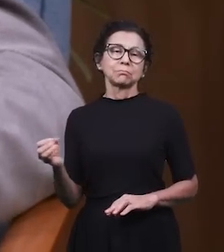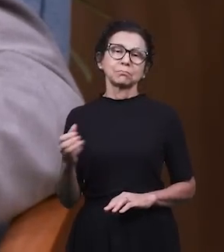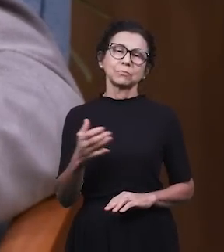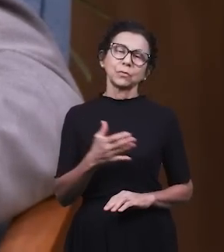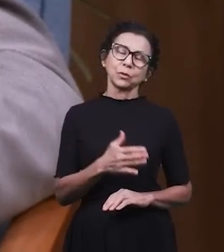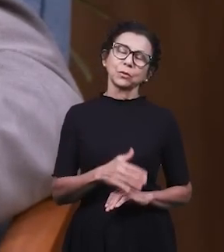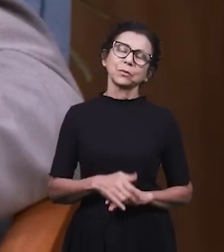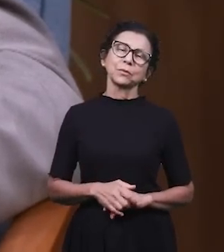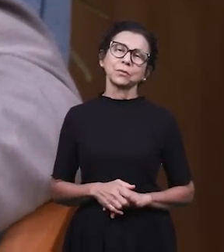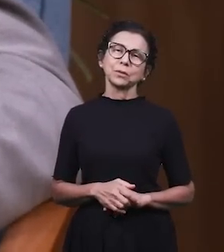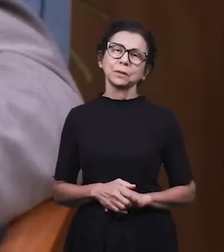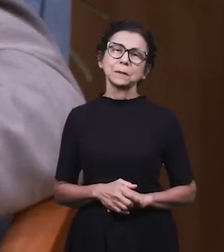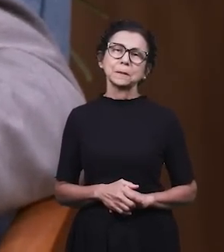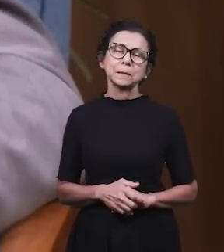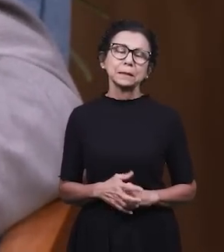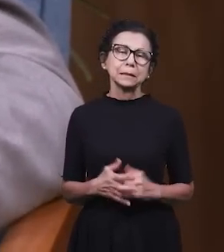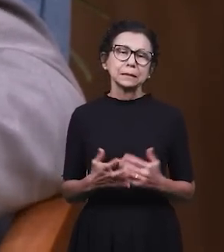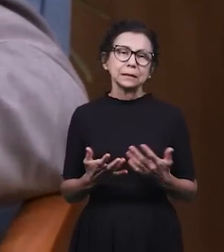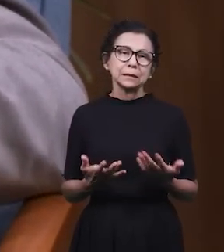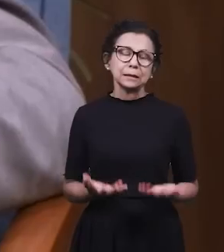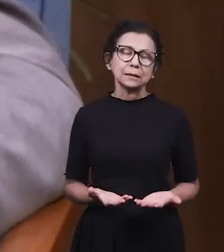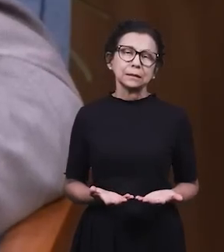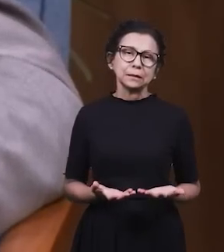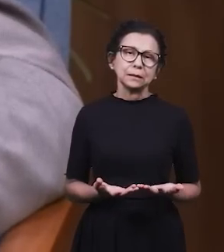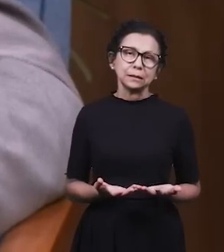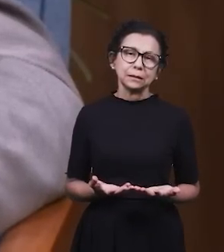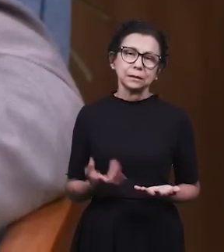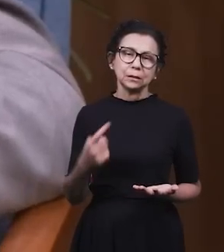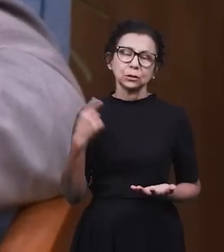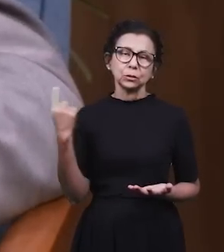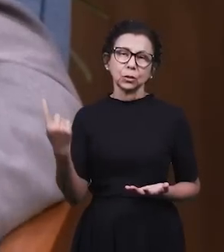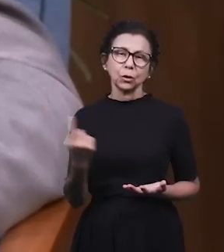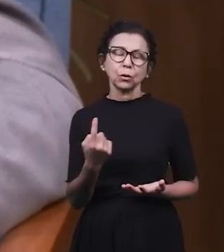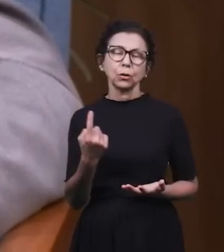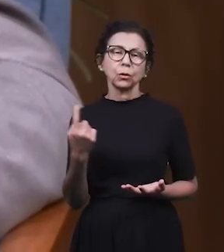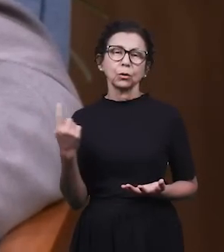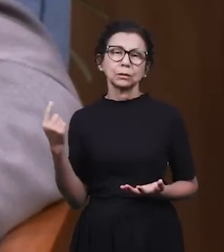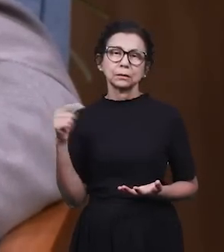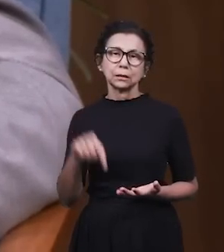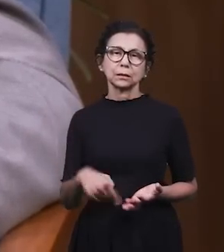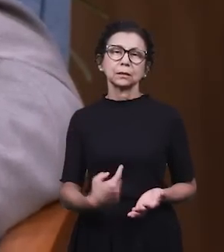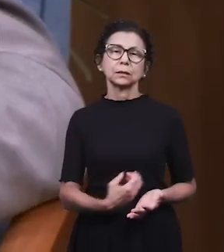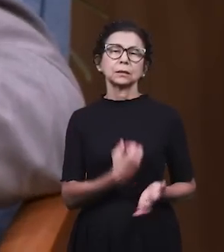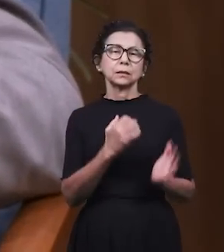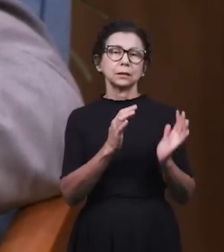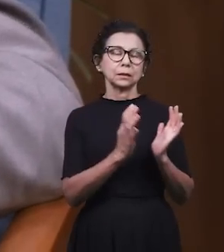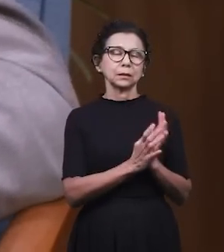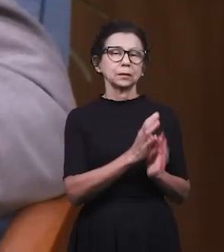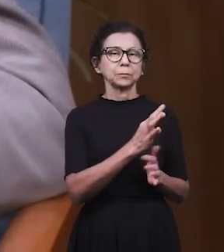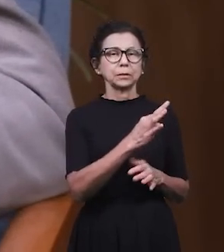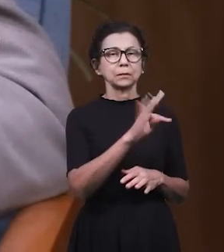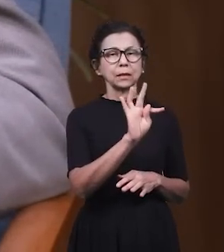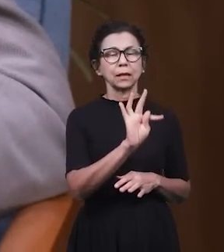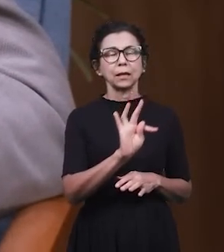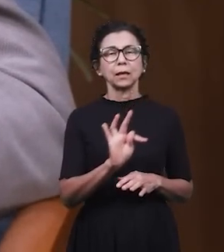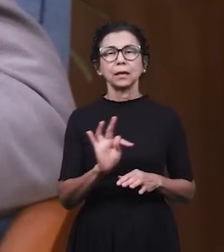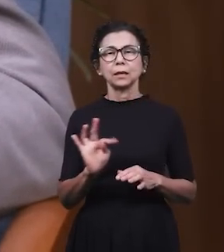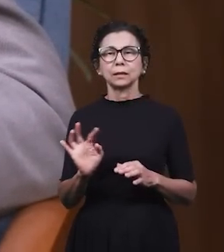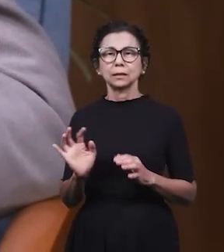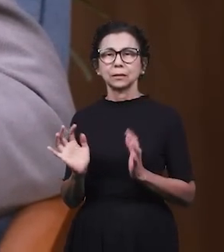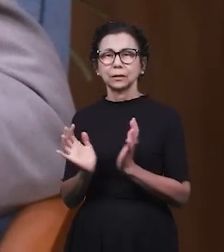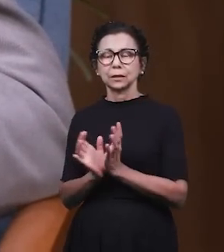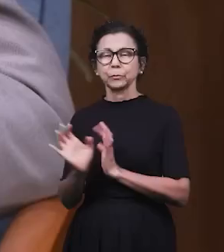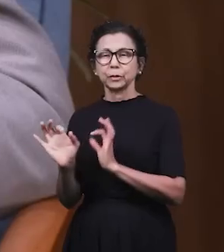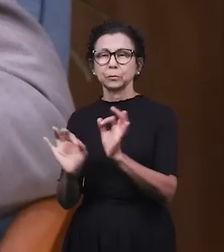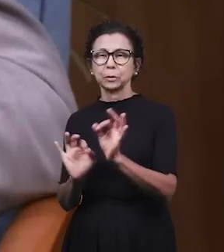nós que fazemos o programa, que estamos aqui, a equipe técnica, os pastores presentes, quanto para os irmãos que assistem, tem sido um momento de